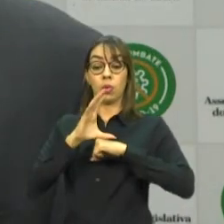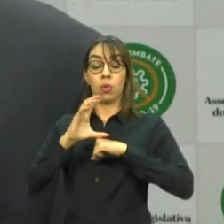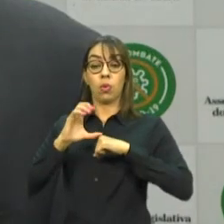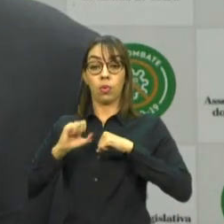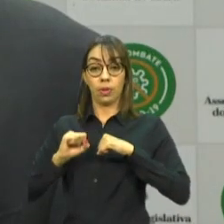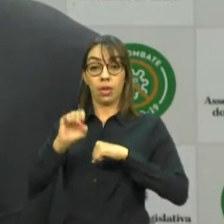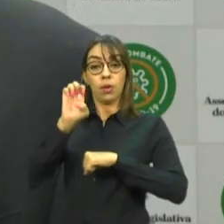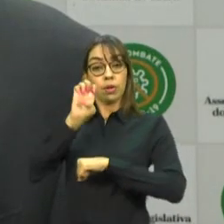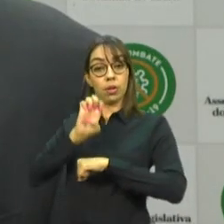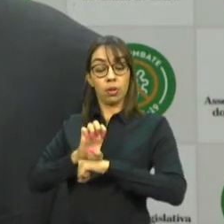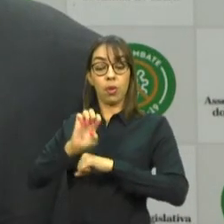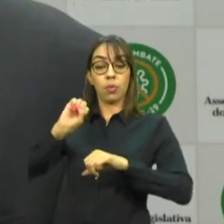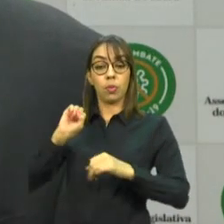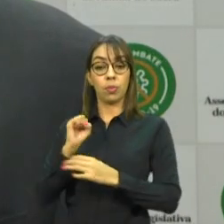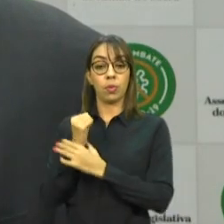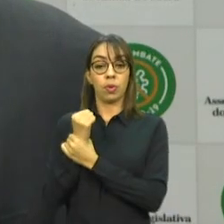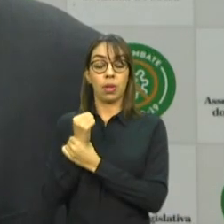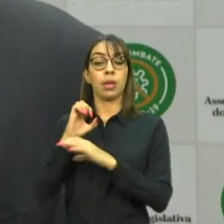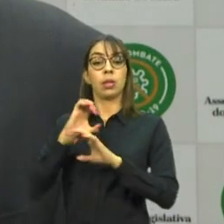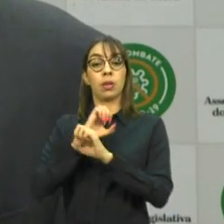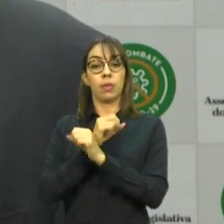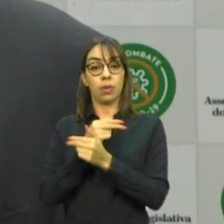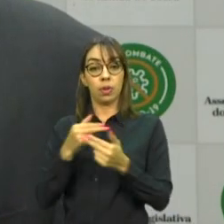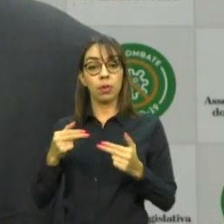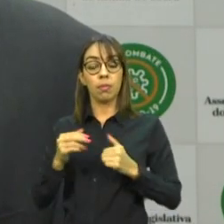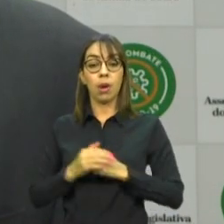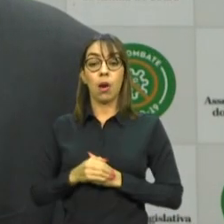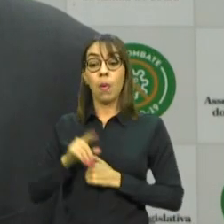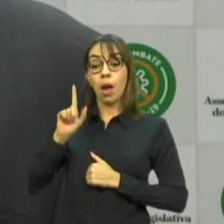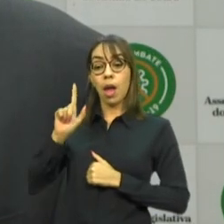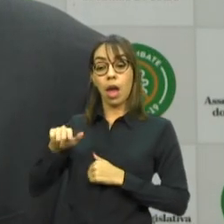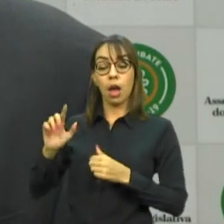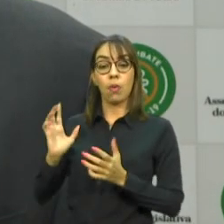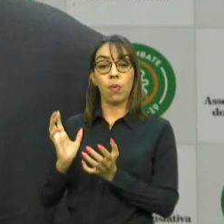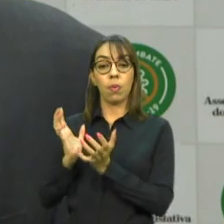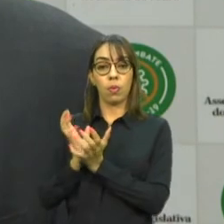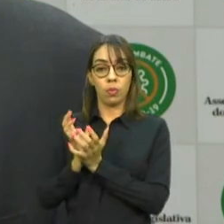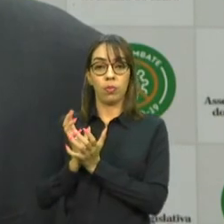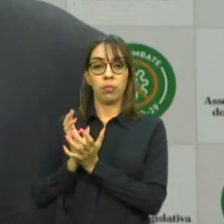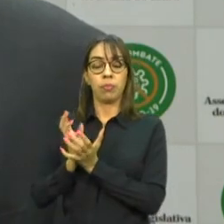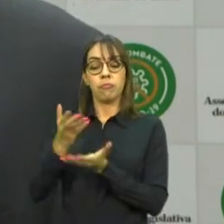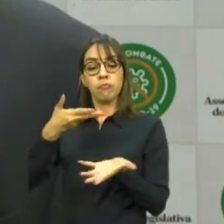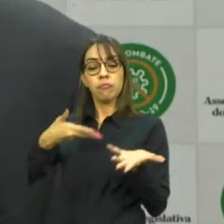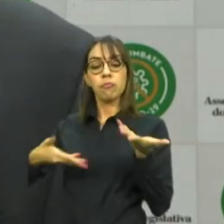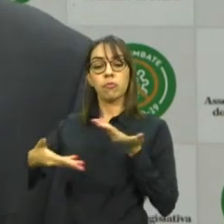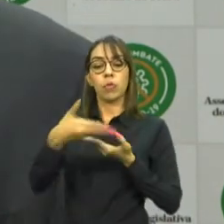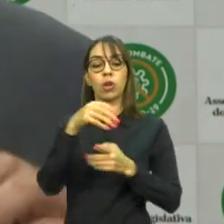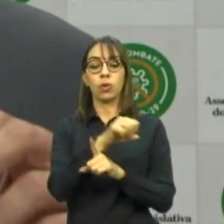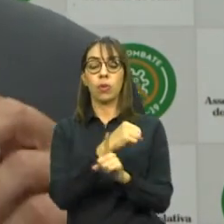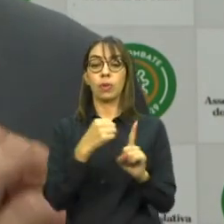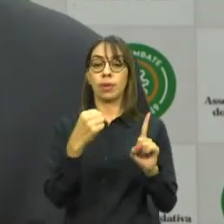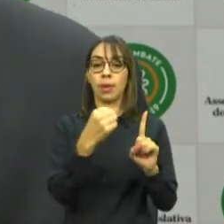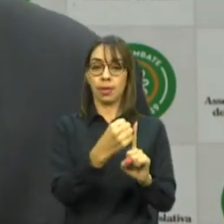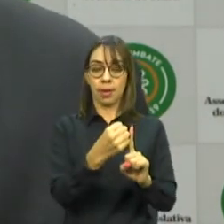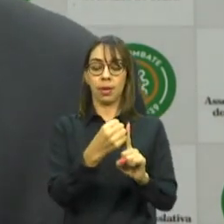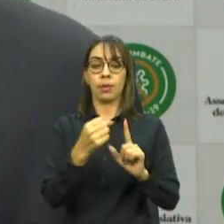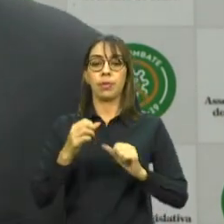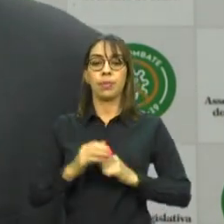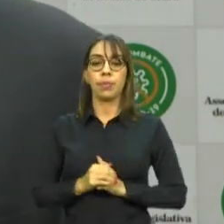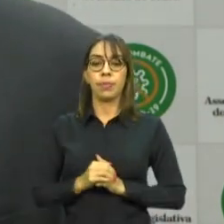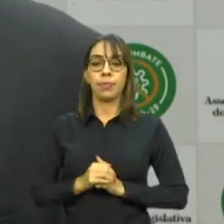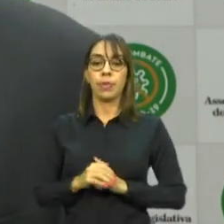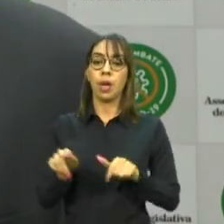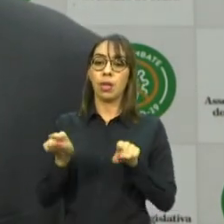O órgão é responsável pela integração entre o poder público e a sociedade civil. O parlamentar ainda destacou que